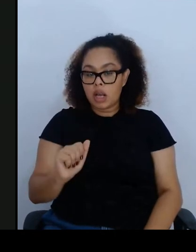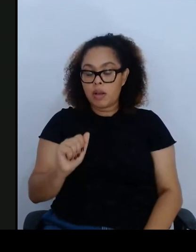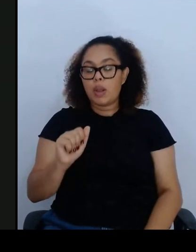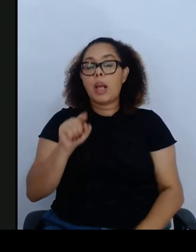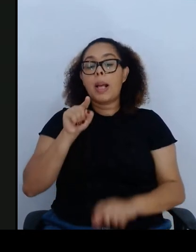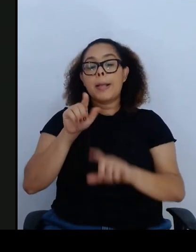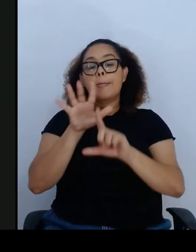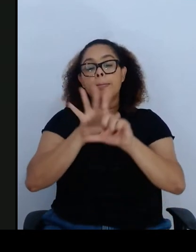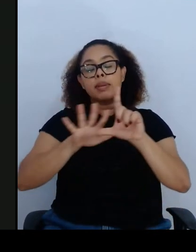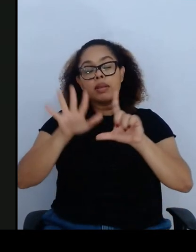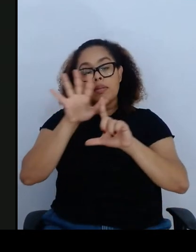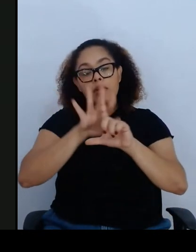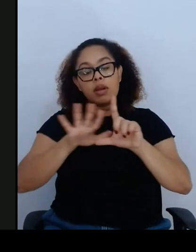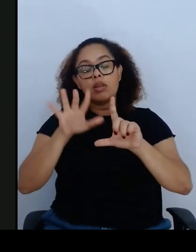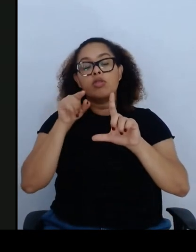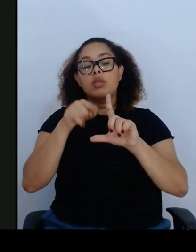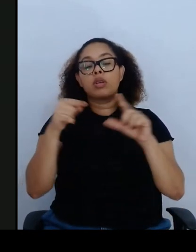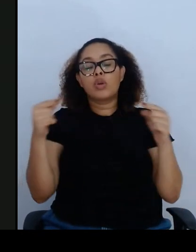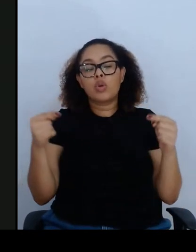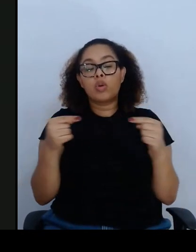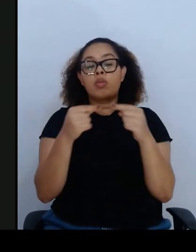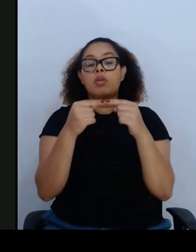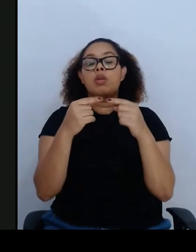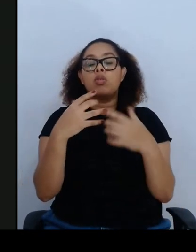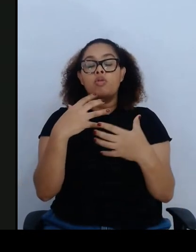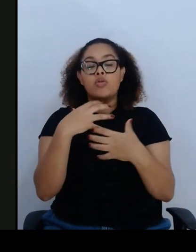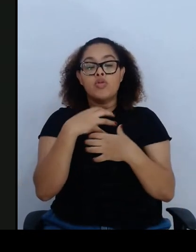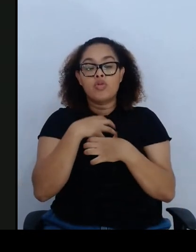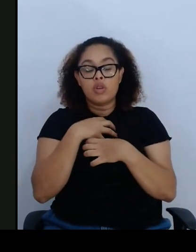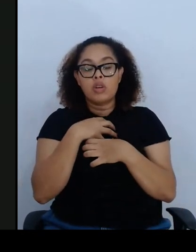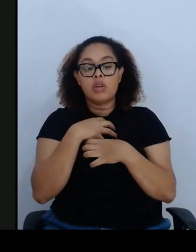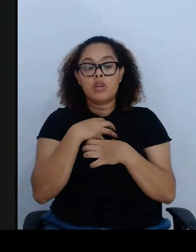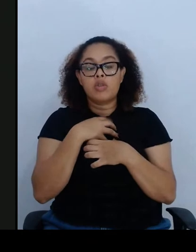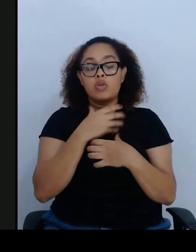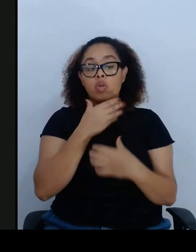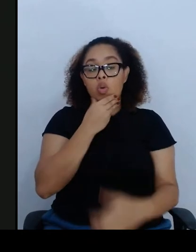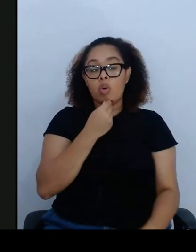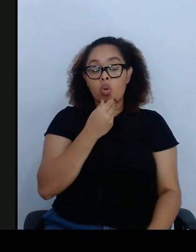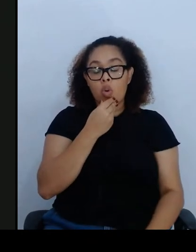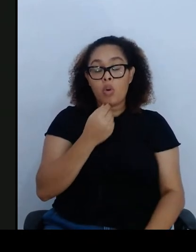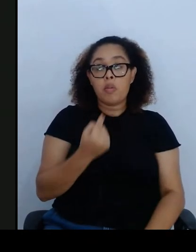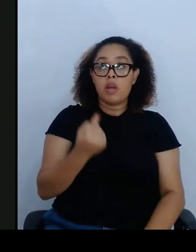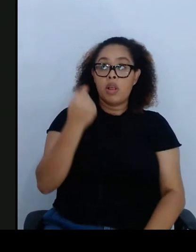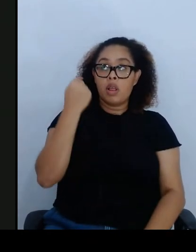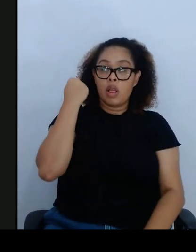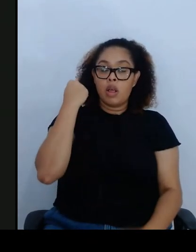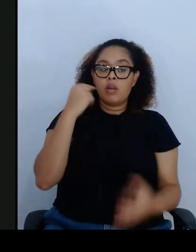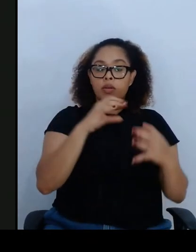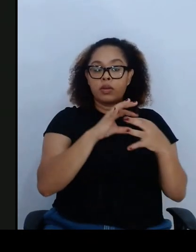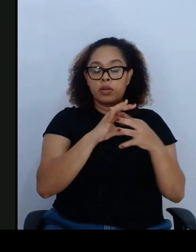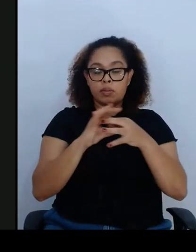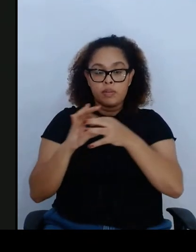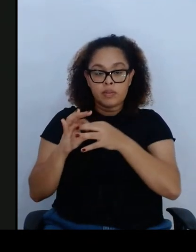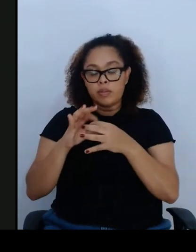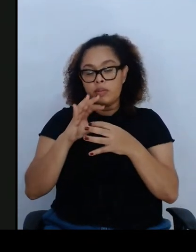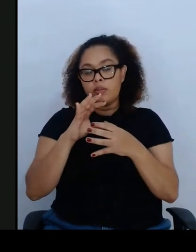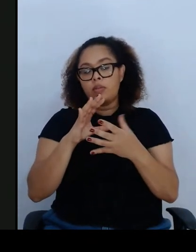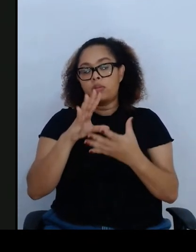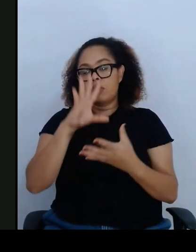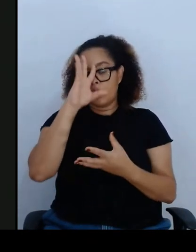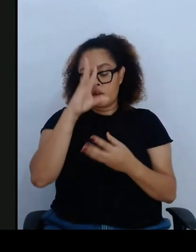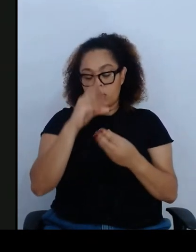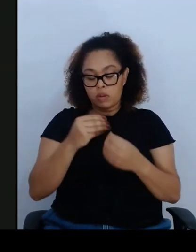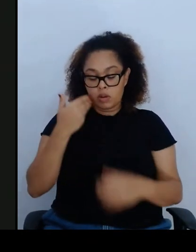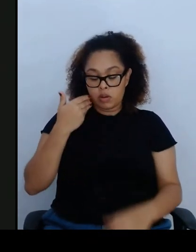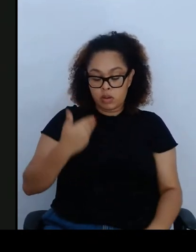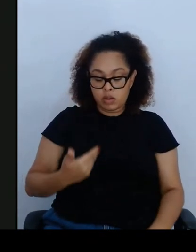fazia assim parte dos modos através dos quais os homens à época tomavam conhecimento sobre si e